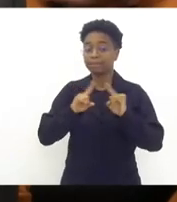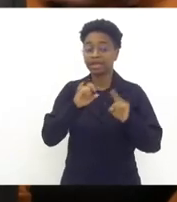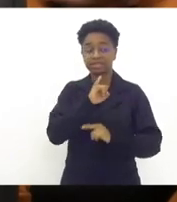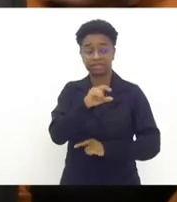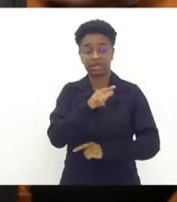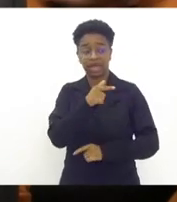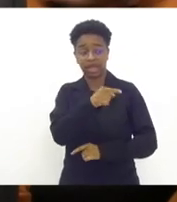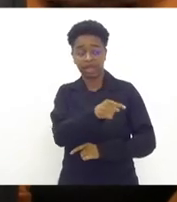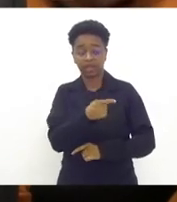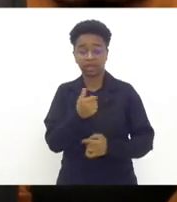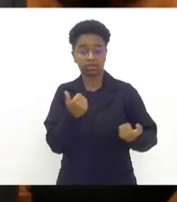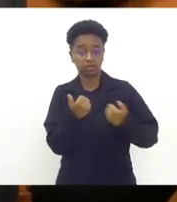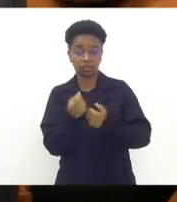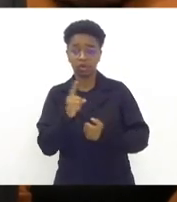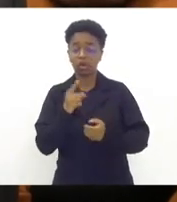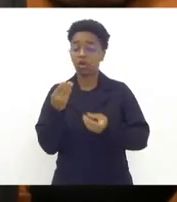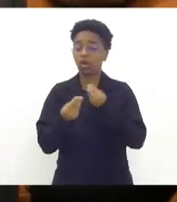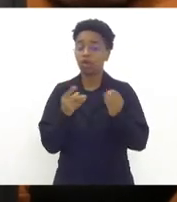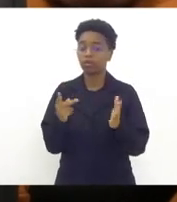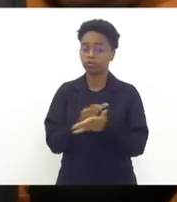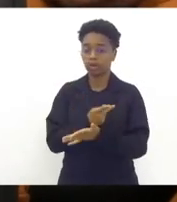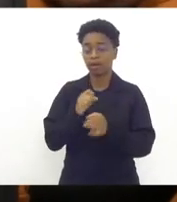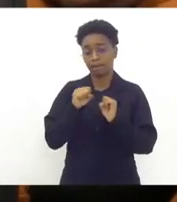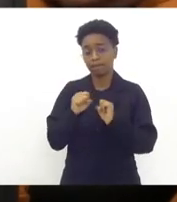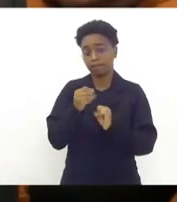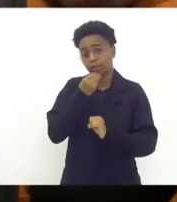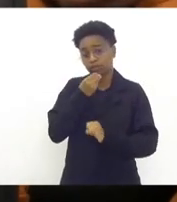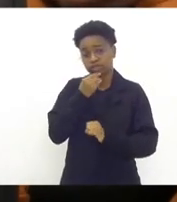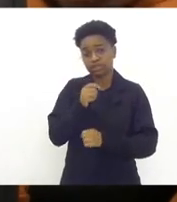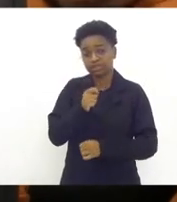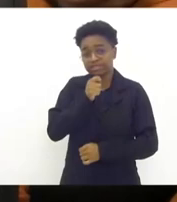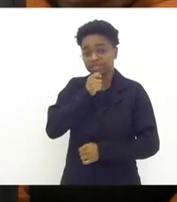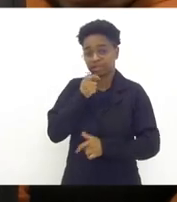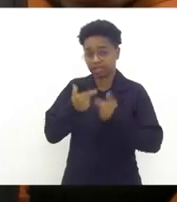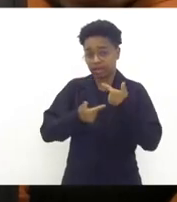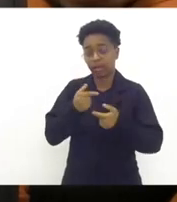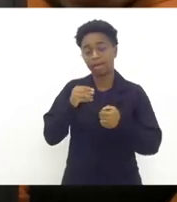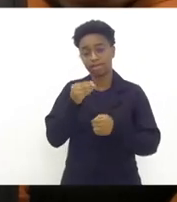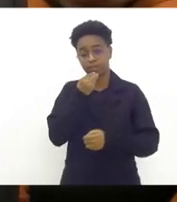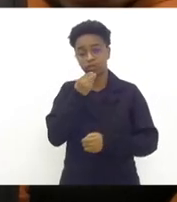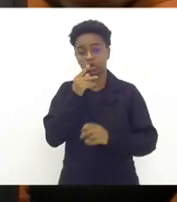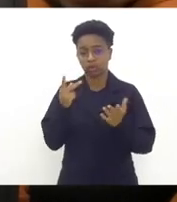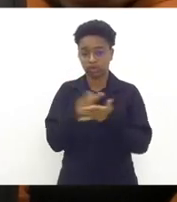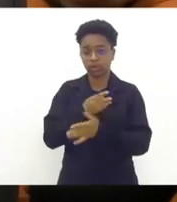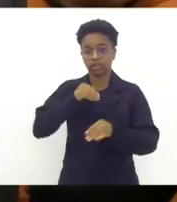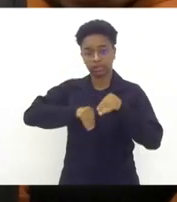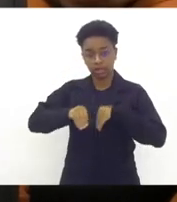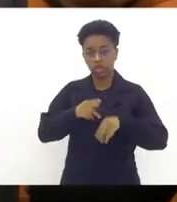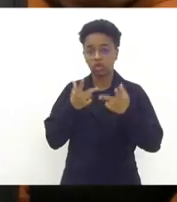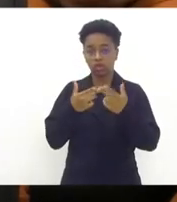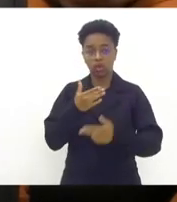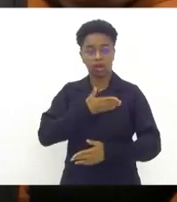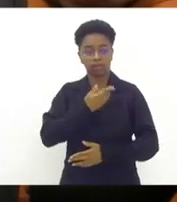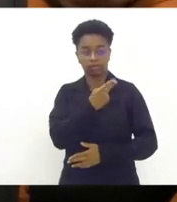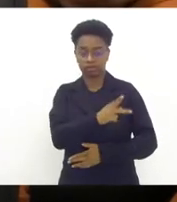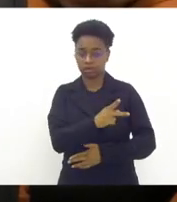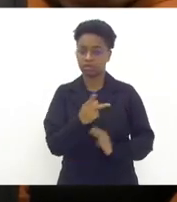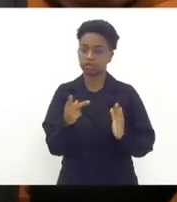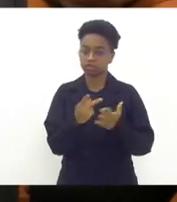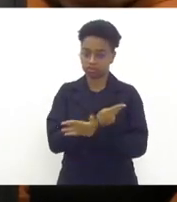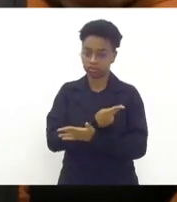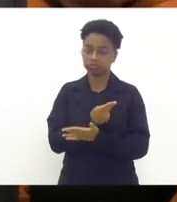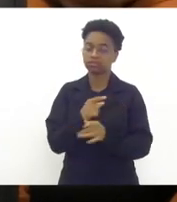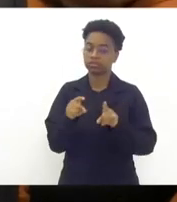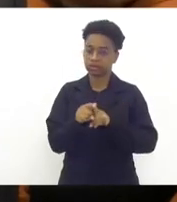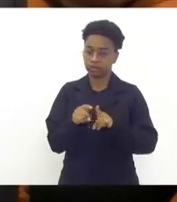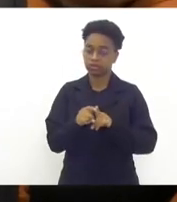agora desempregado. Poderia acontecer qualquer coisa. Eu poderia cair em depressão, como ele falou que o rapaz, o amigo dele, caiu